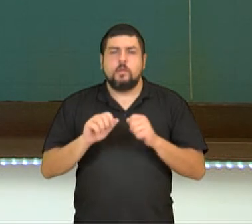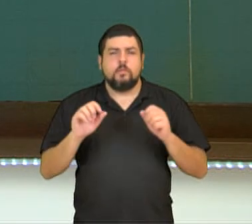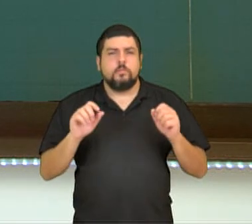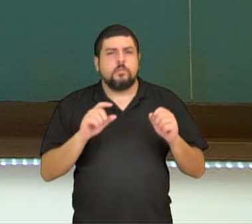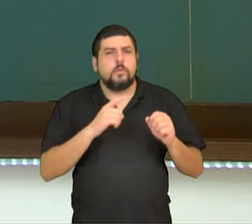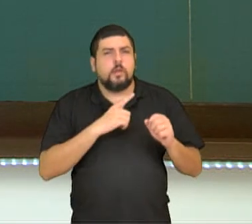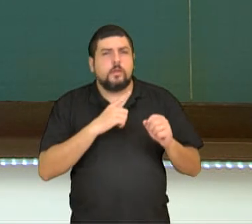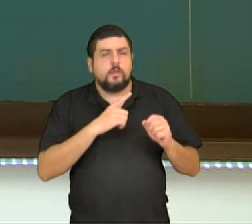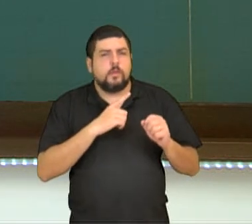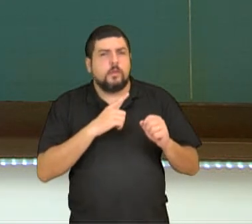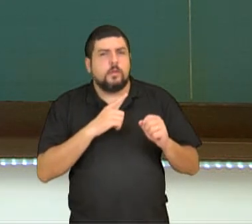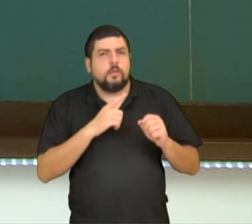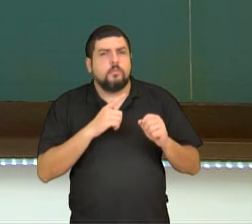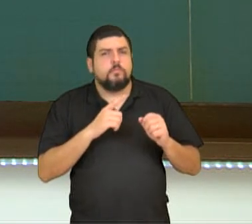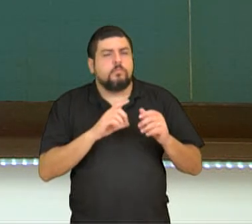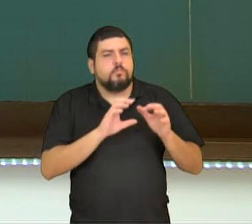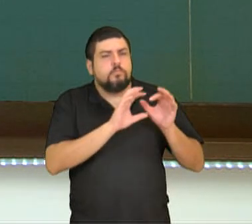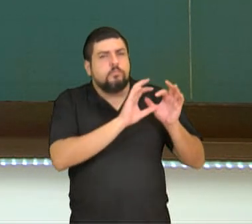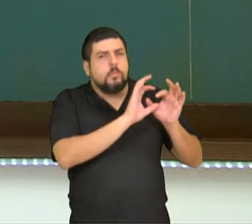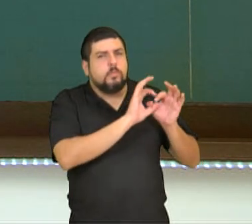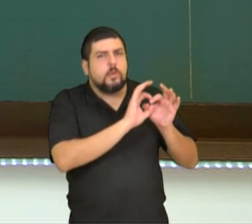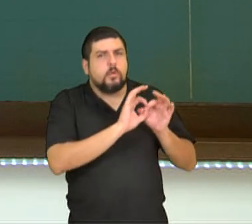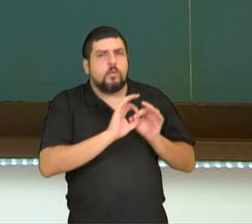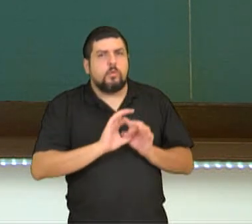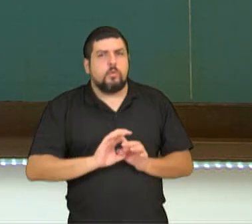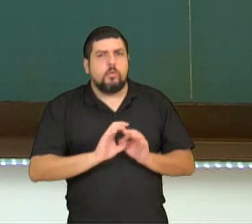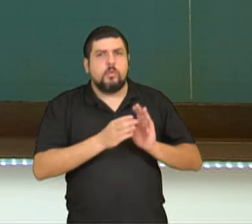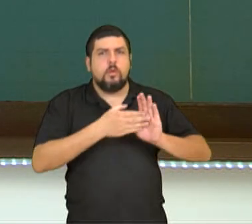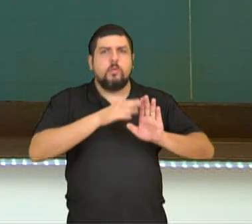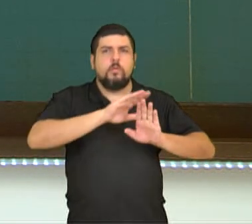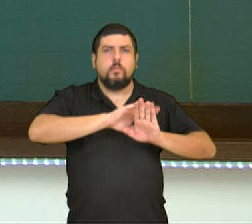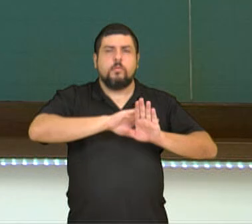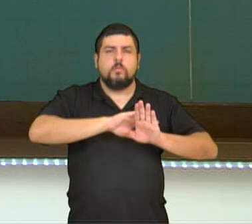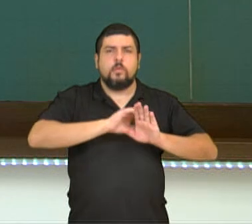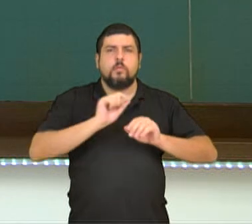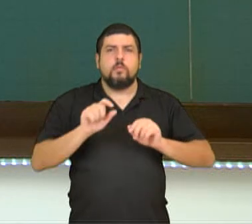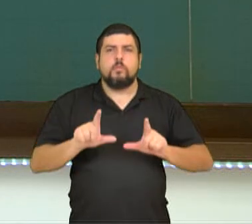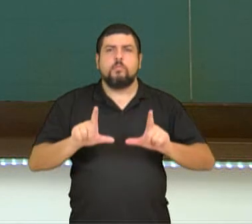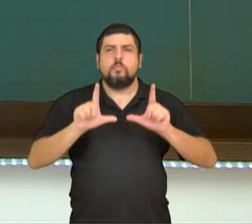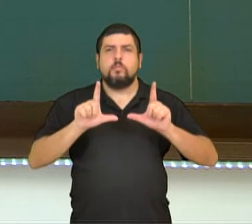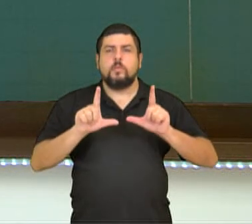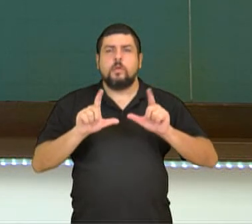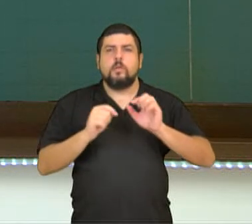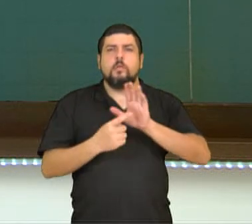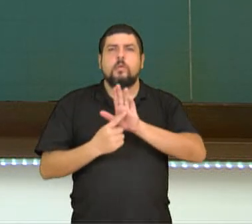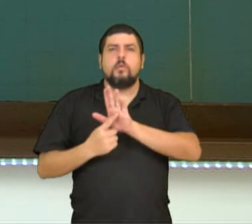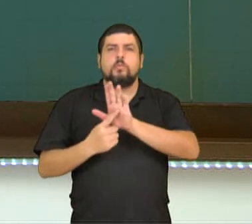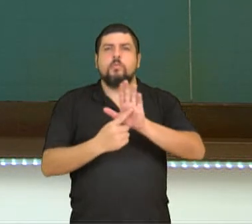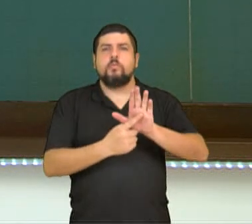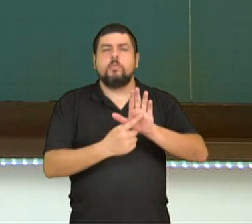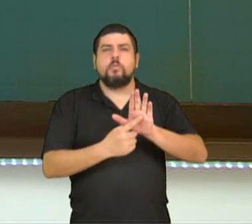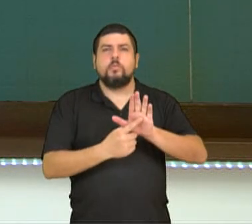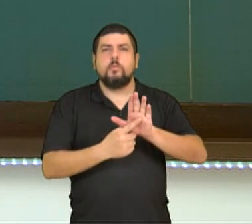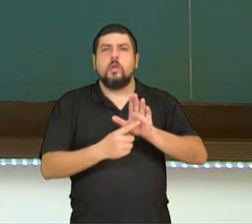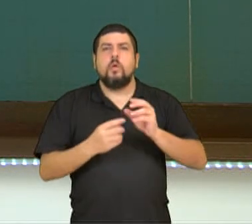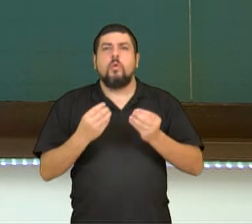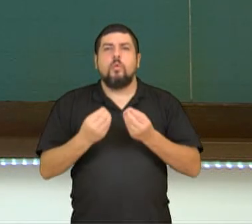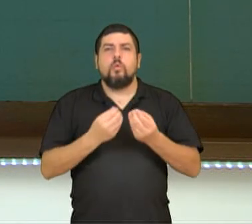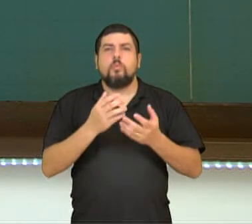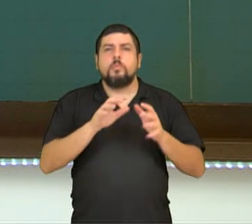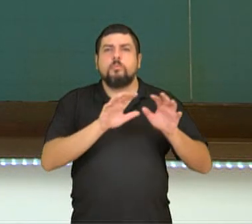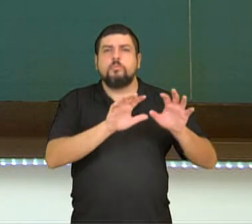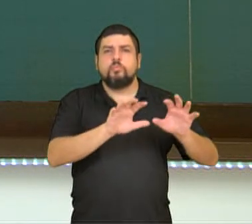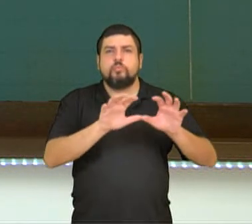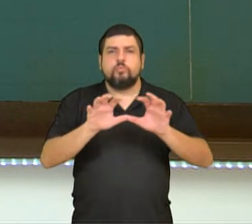esse acontecimento, numa charge com a intencionalidade de promover o pensamento crítico, de fazer uma crítica de uma forma,